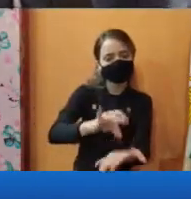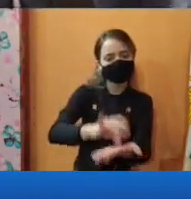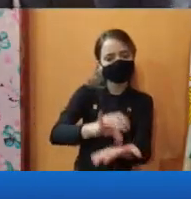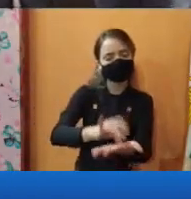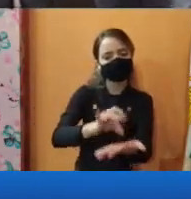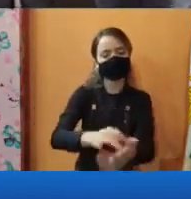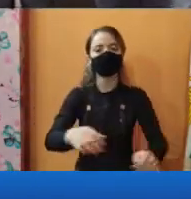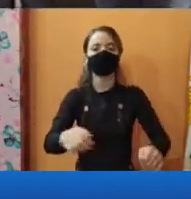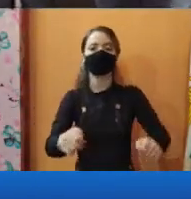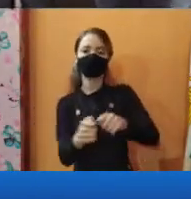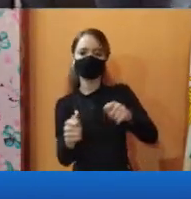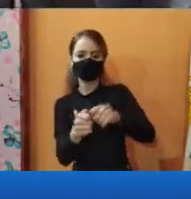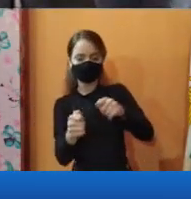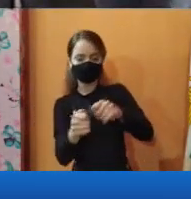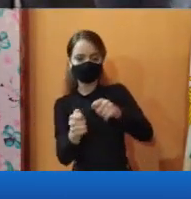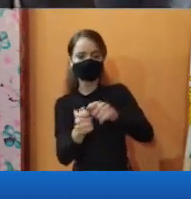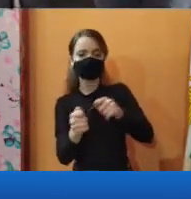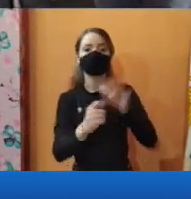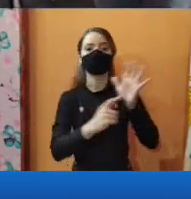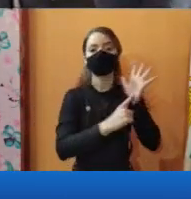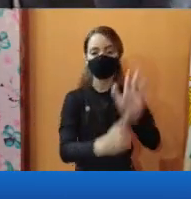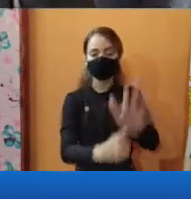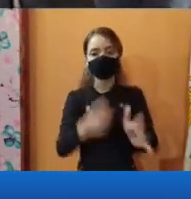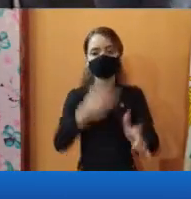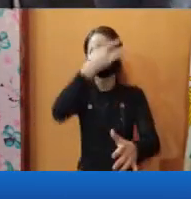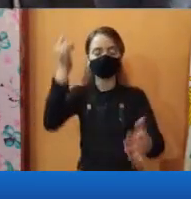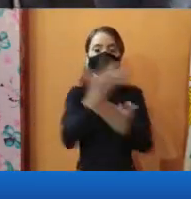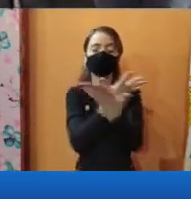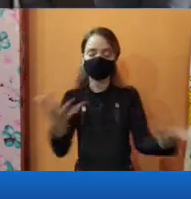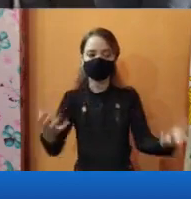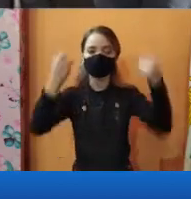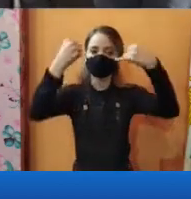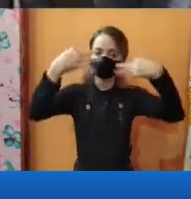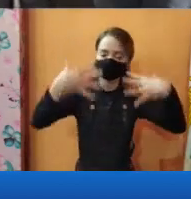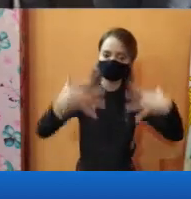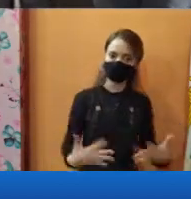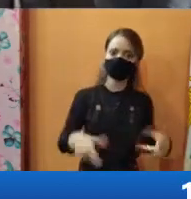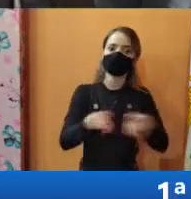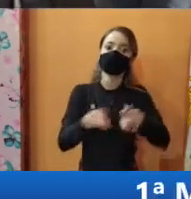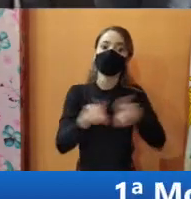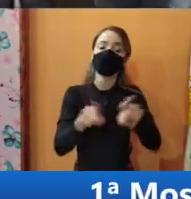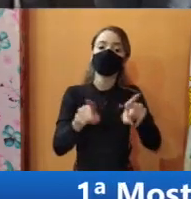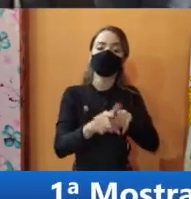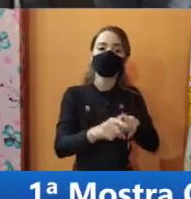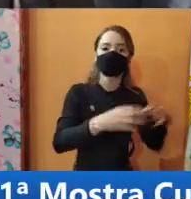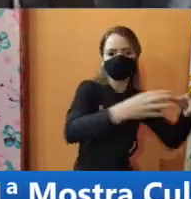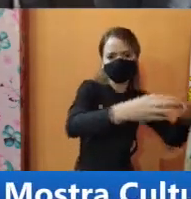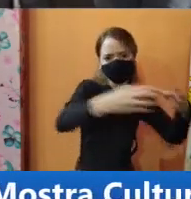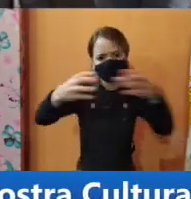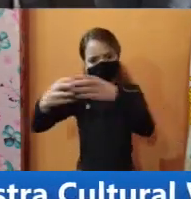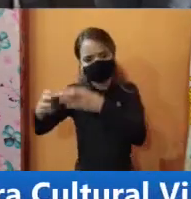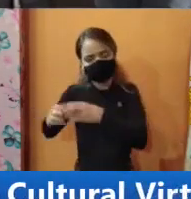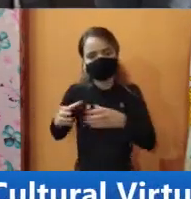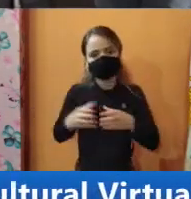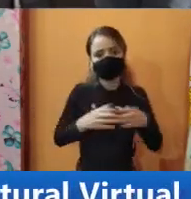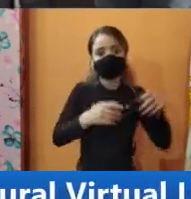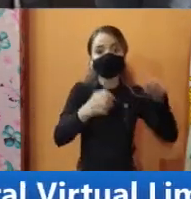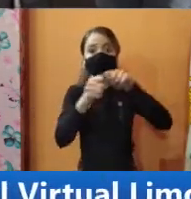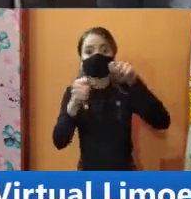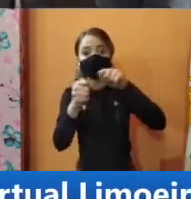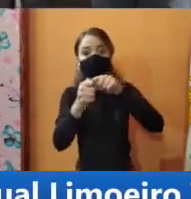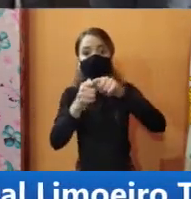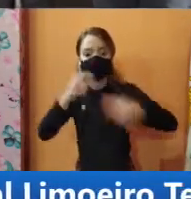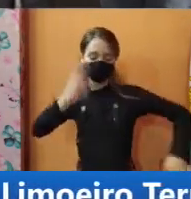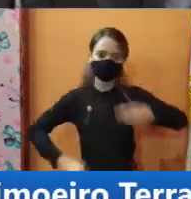e Cadu, Zé de Nena, todo o pessoal aqui presente. Estamos formando a primeira